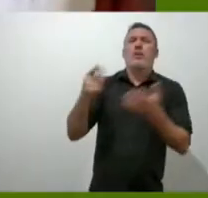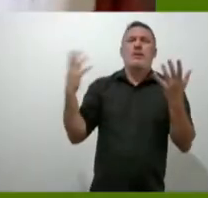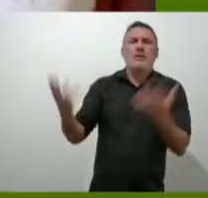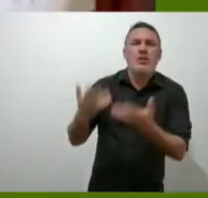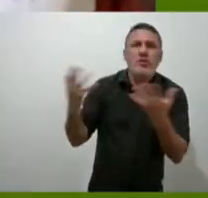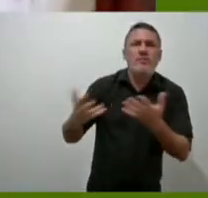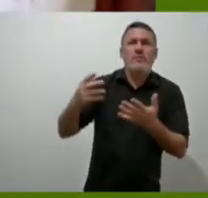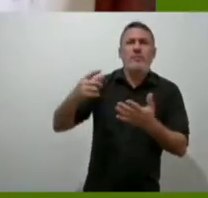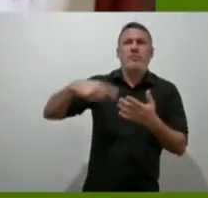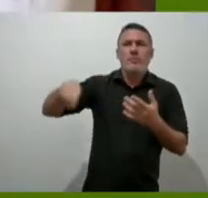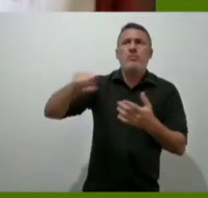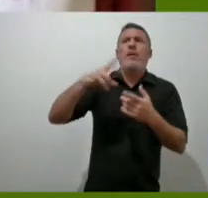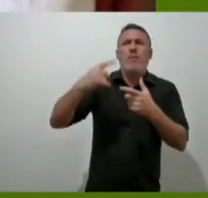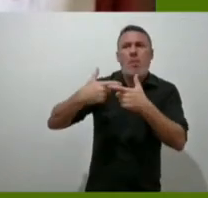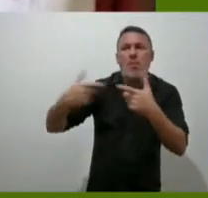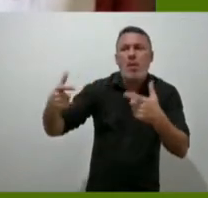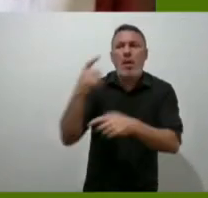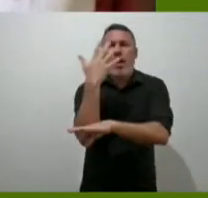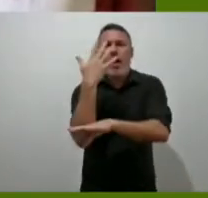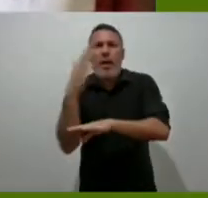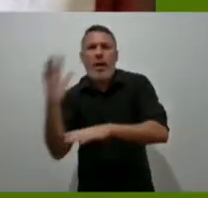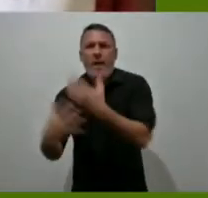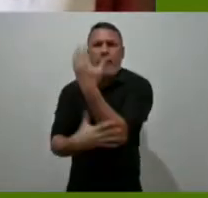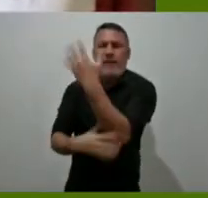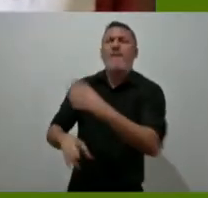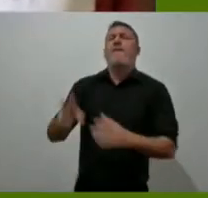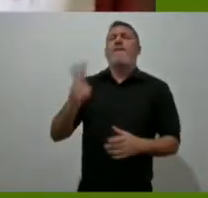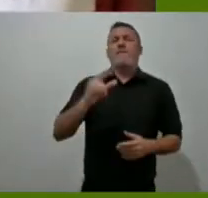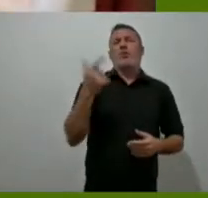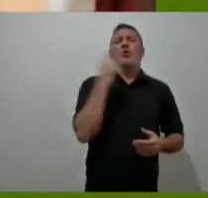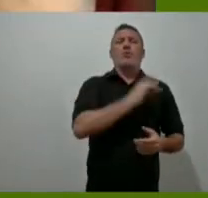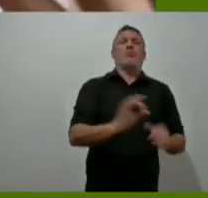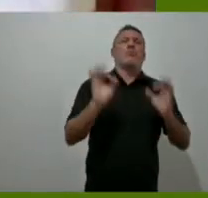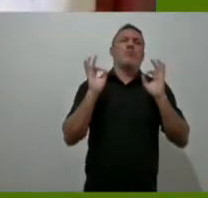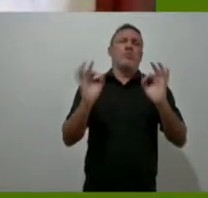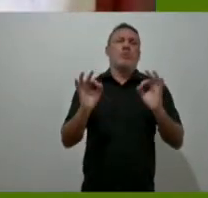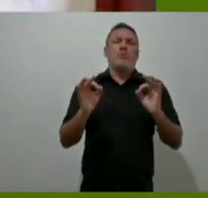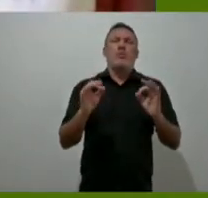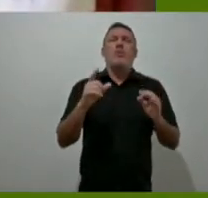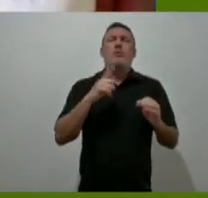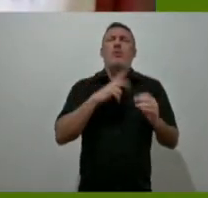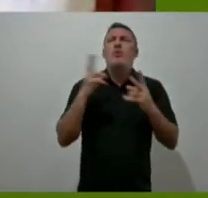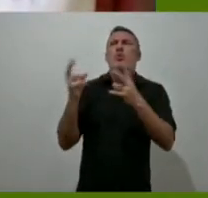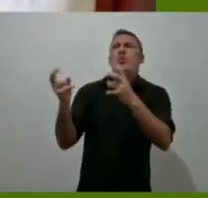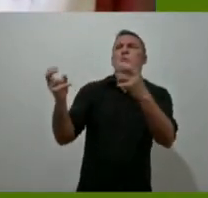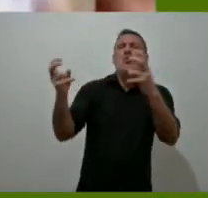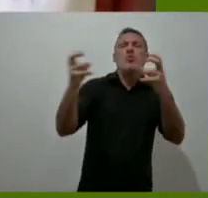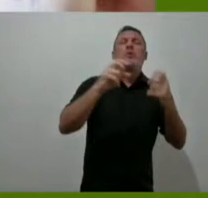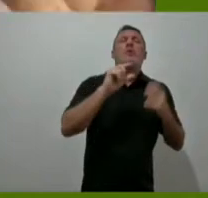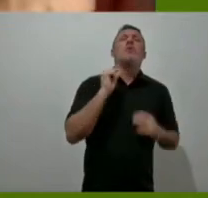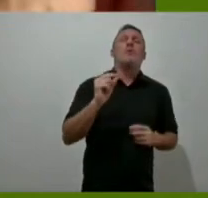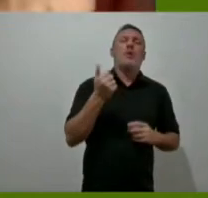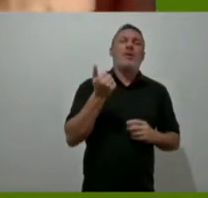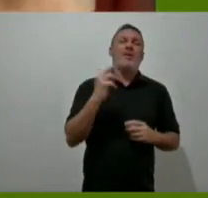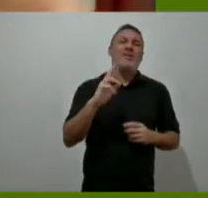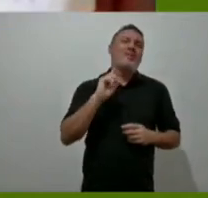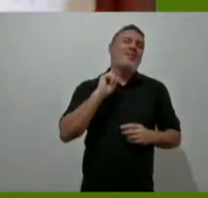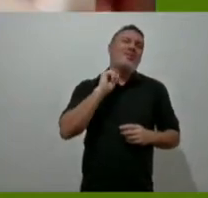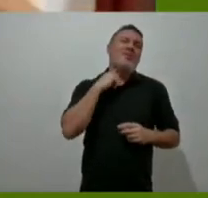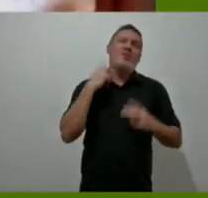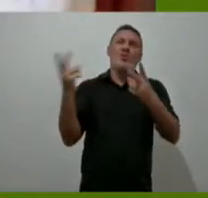árvores, nós capturaremos toda a emissão de carbono e, se esse comportamento for planetário, nós